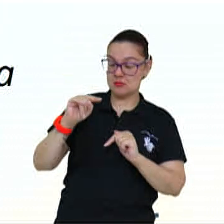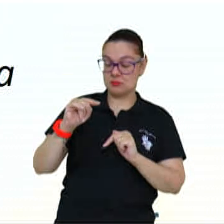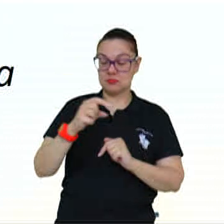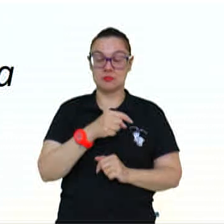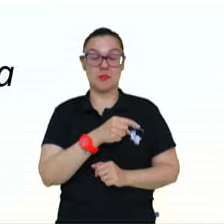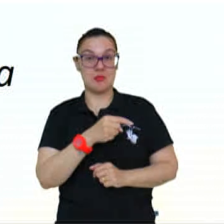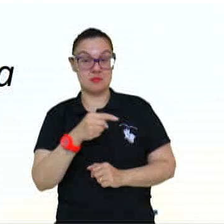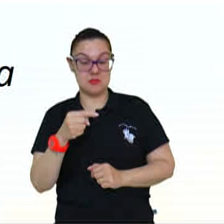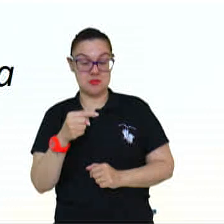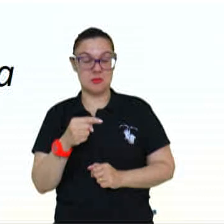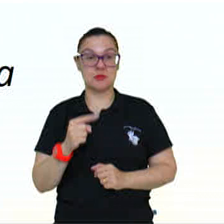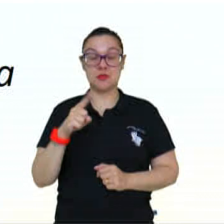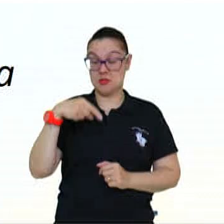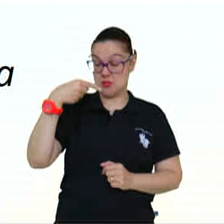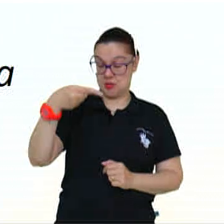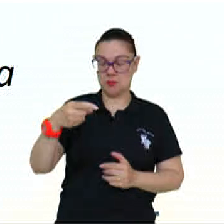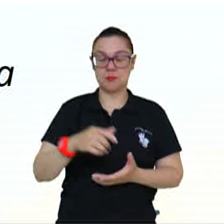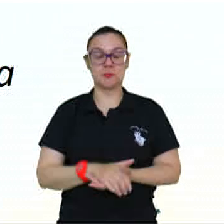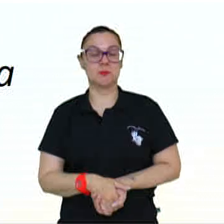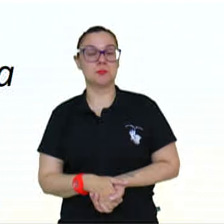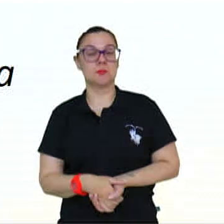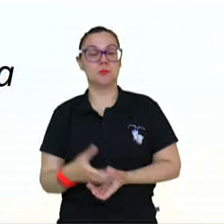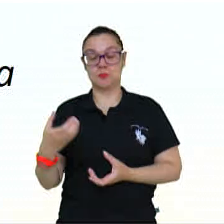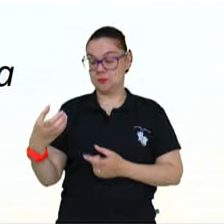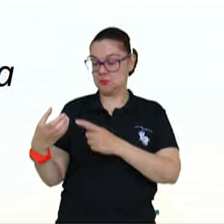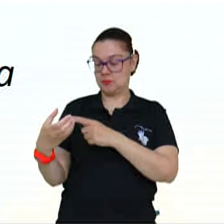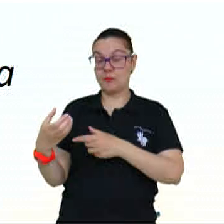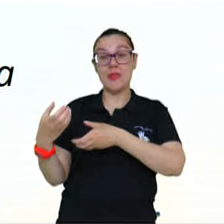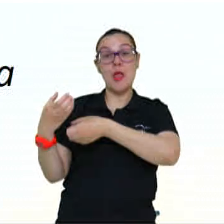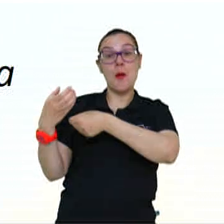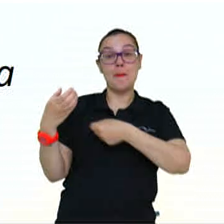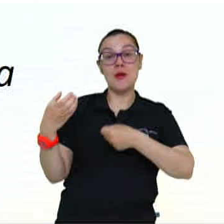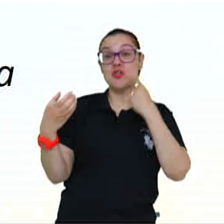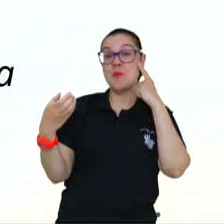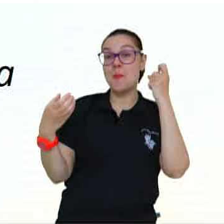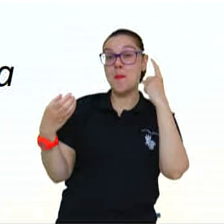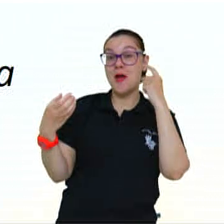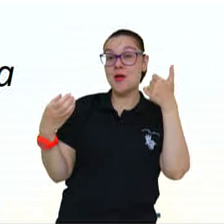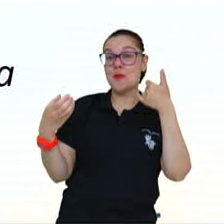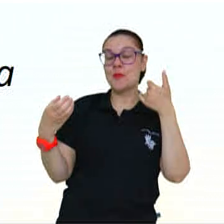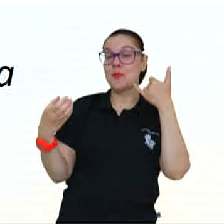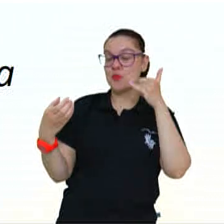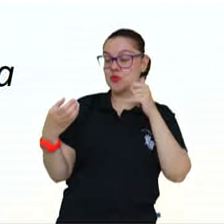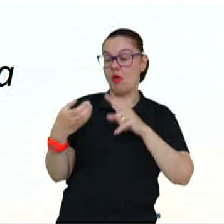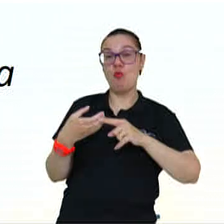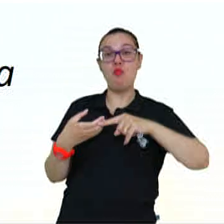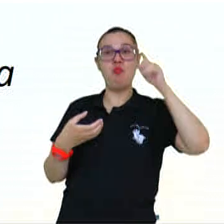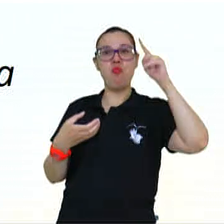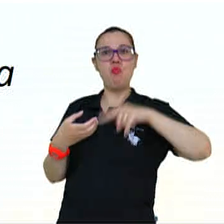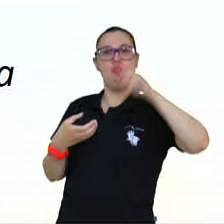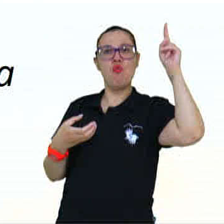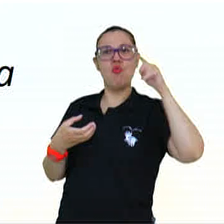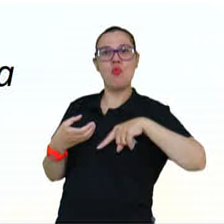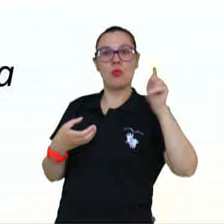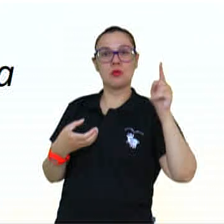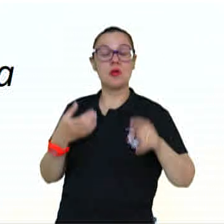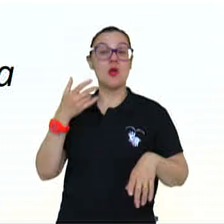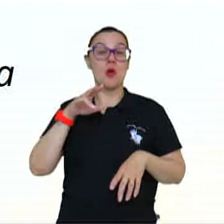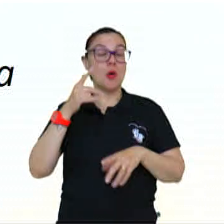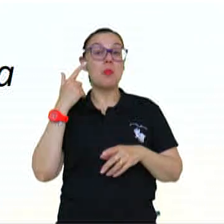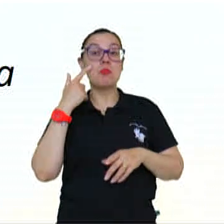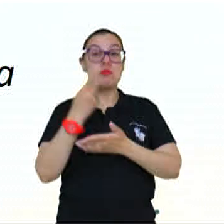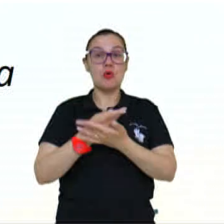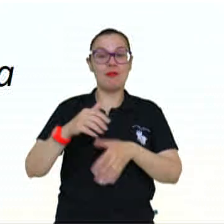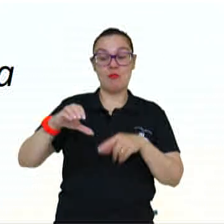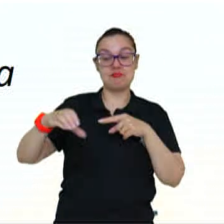semana seguinte, tentei baixar o som da campainha. Só aumentava. Buscava o vibracall.